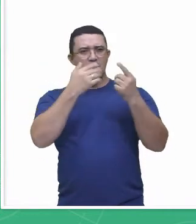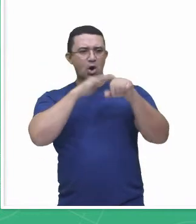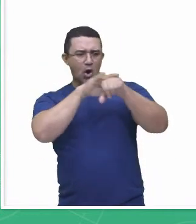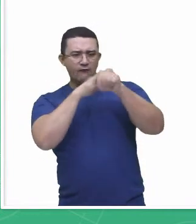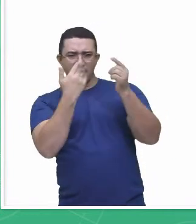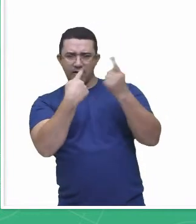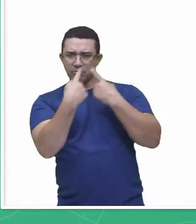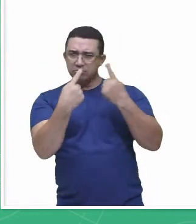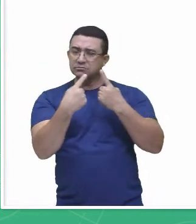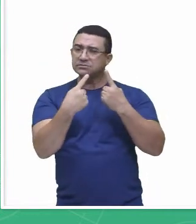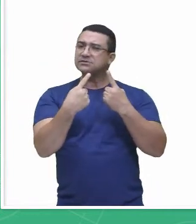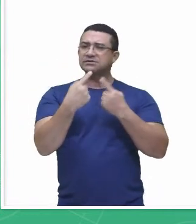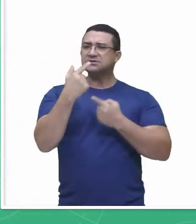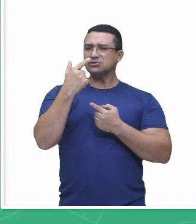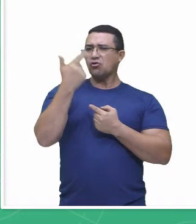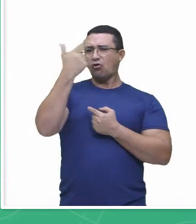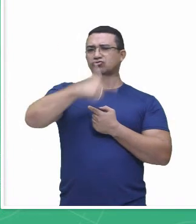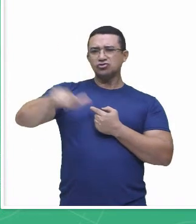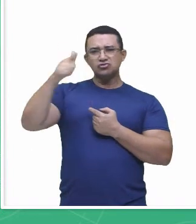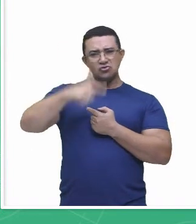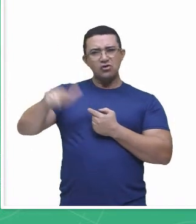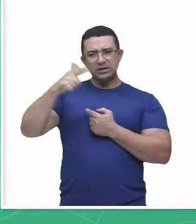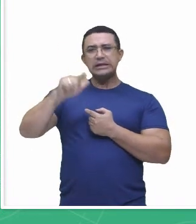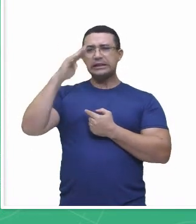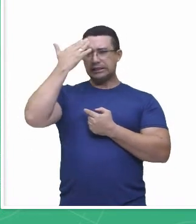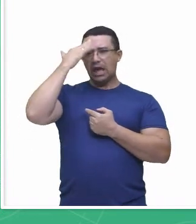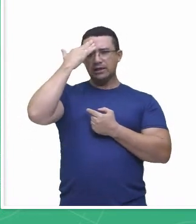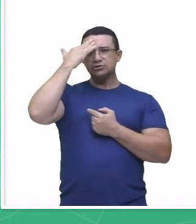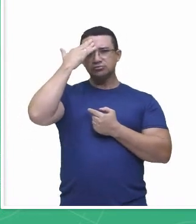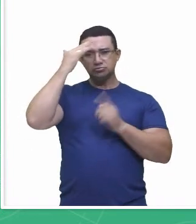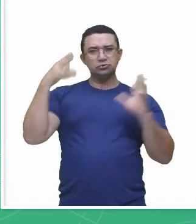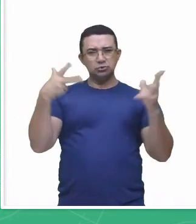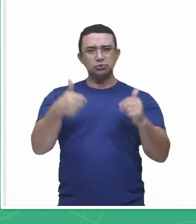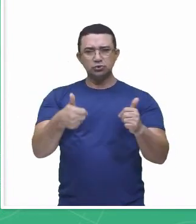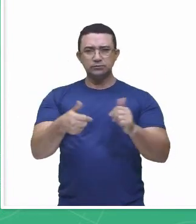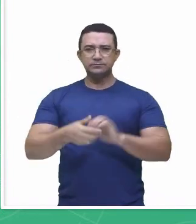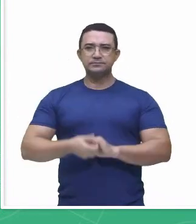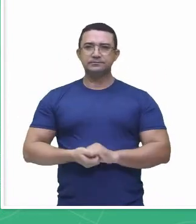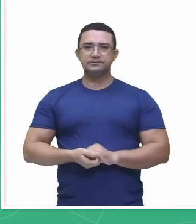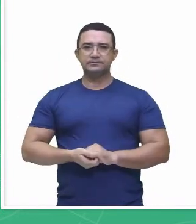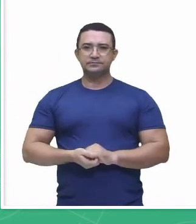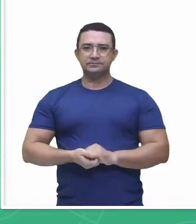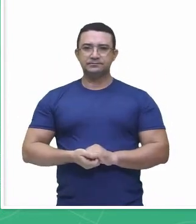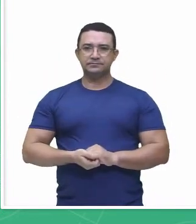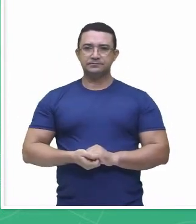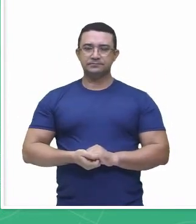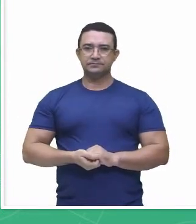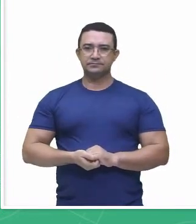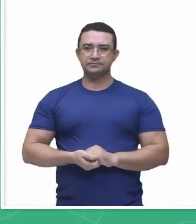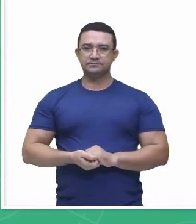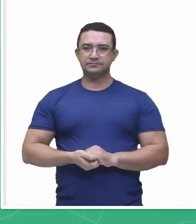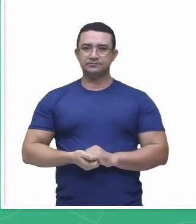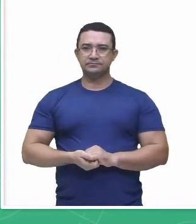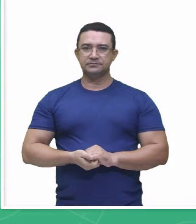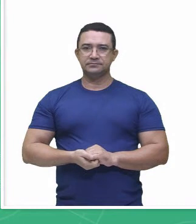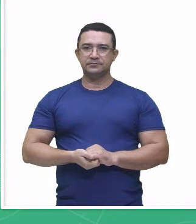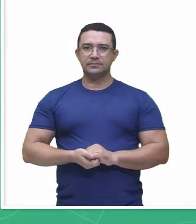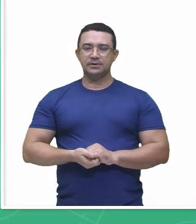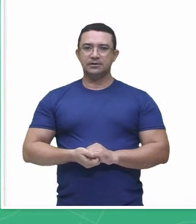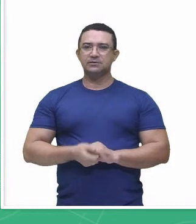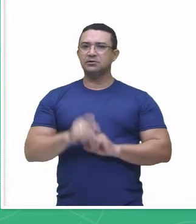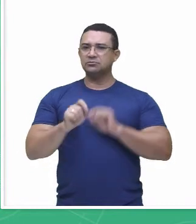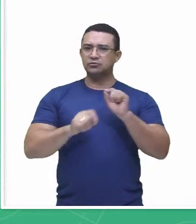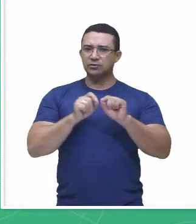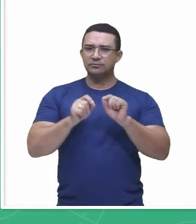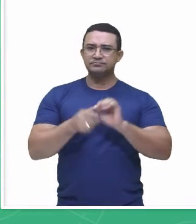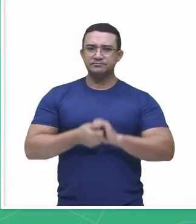ele já responde hoje. Significa que ele entendeu o que foi que o PM pensou e apenas quer situar